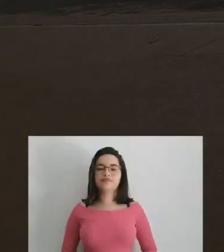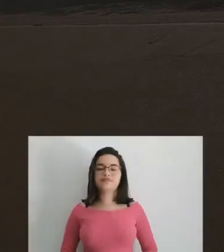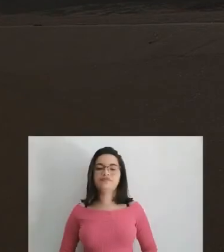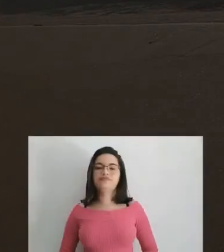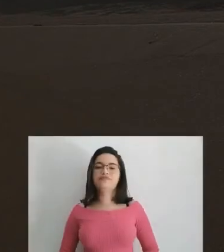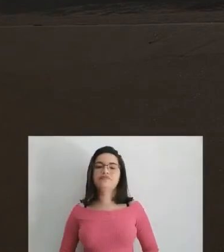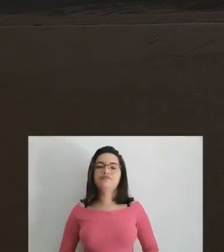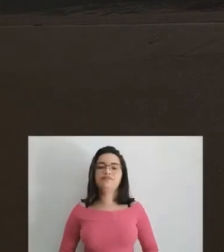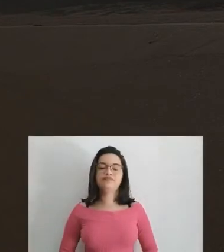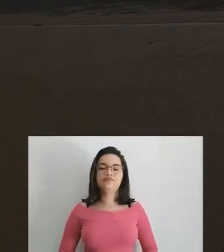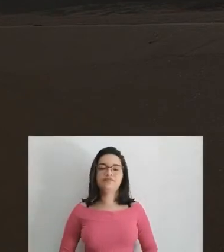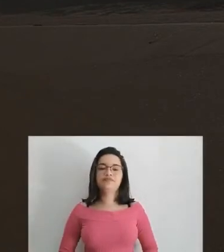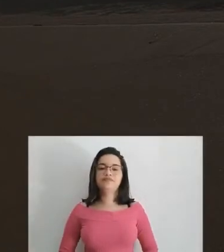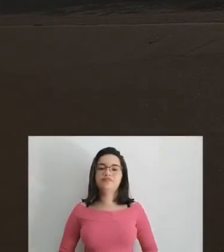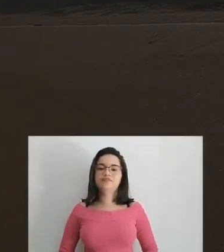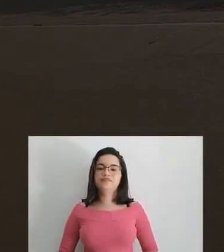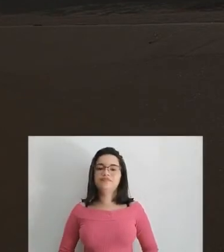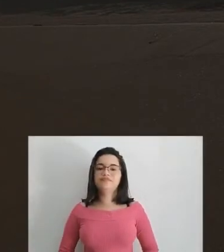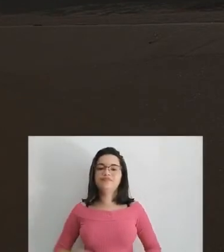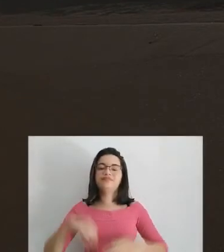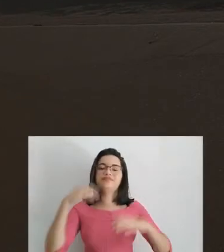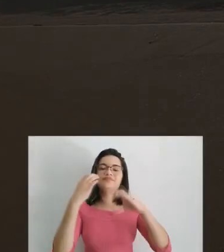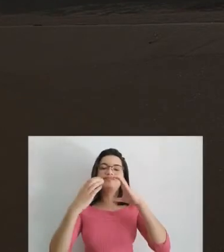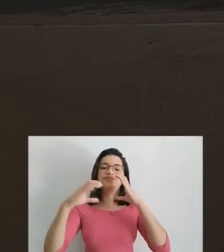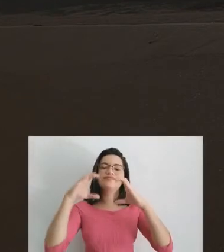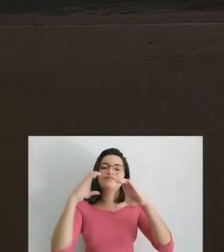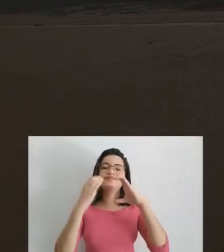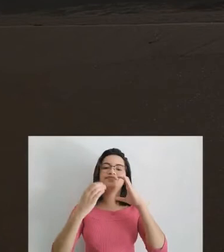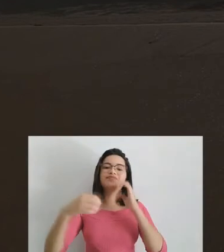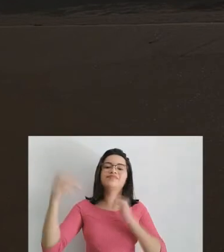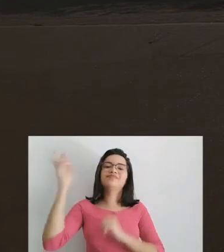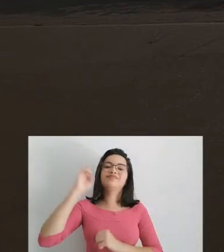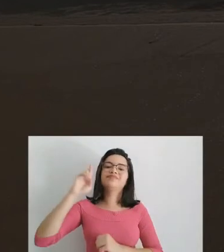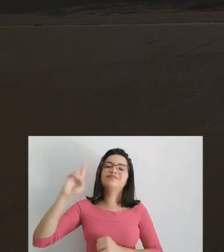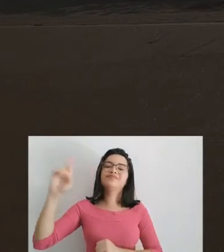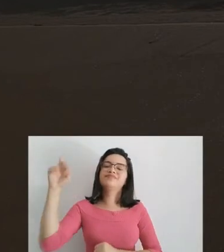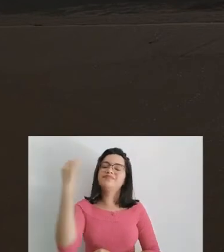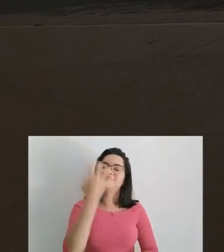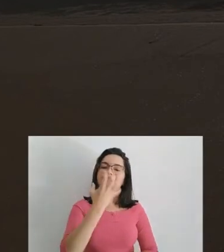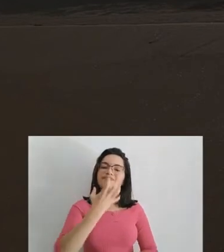Cantai ao Senhor.